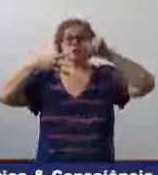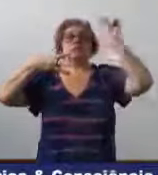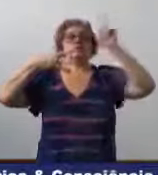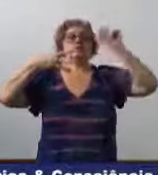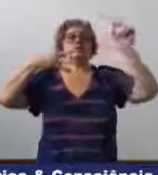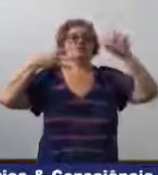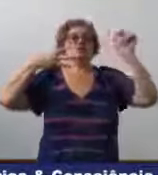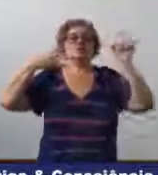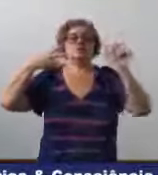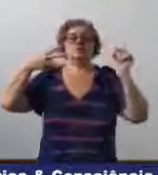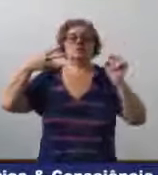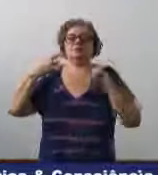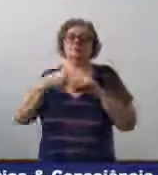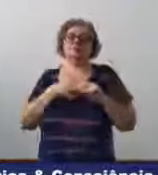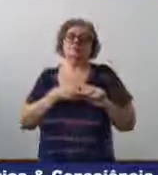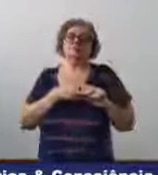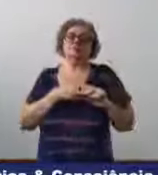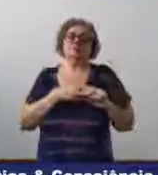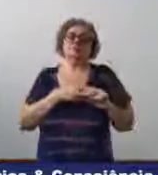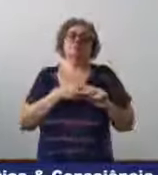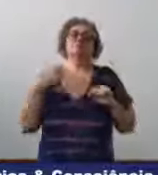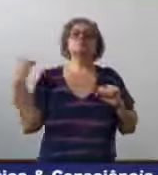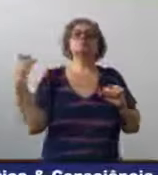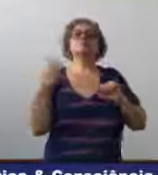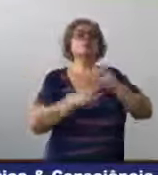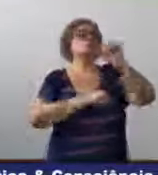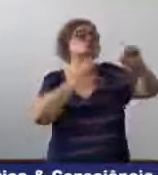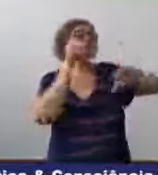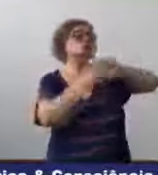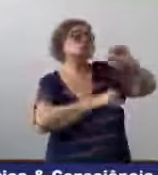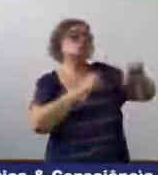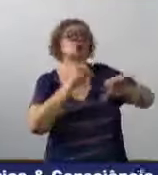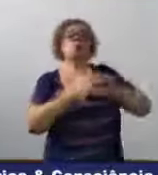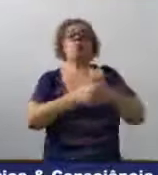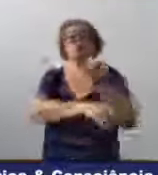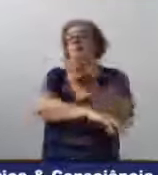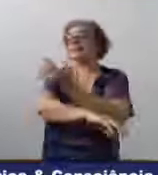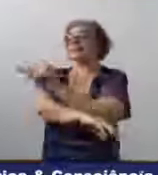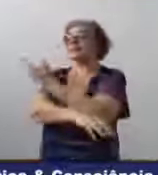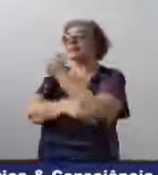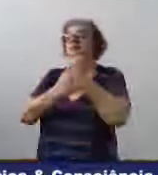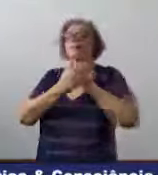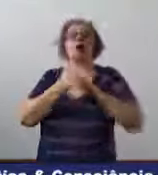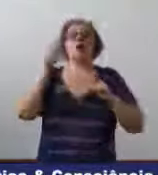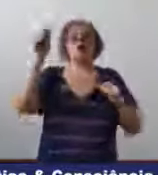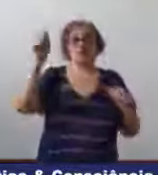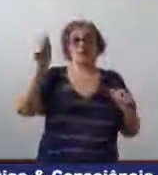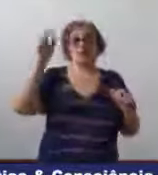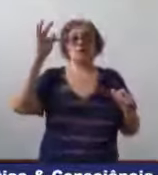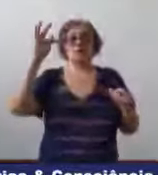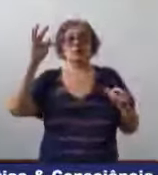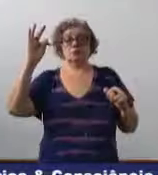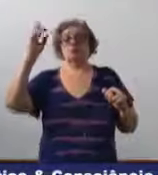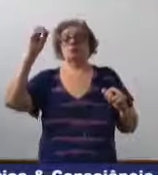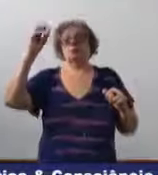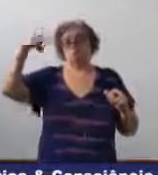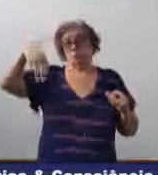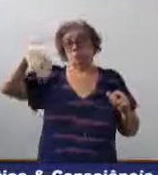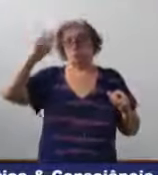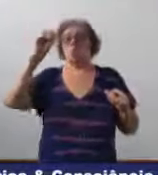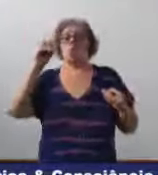delas. Mas mudou, porque tudo muda na natureza. O nome átomo, que quer